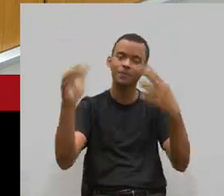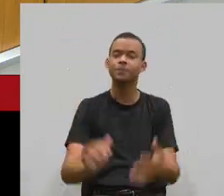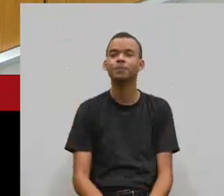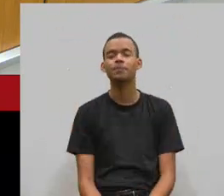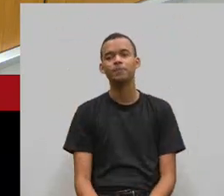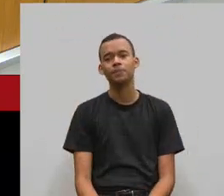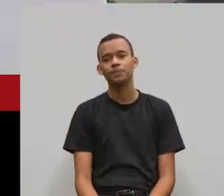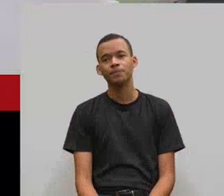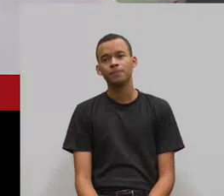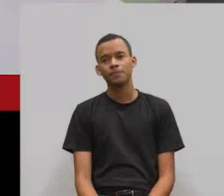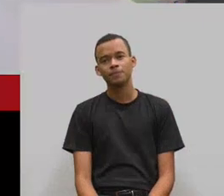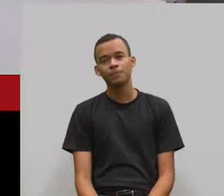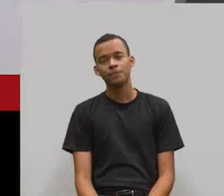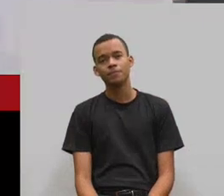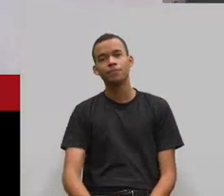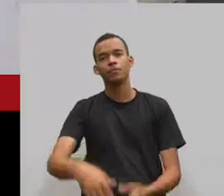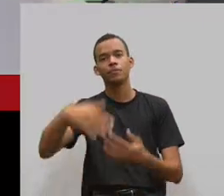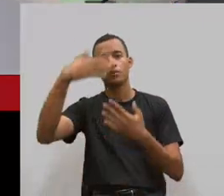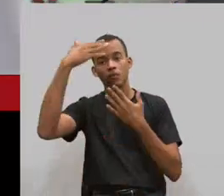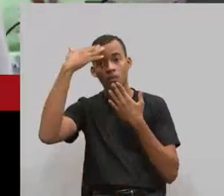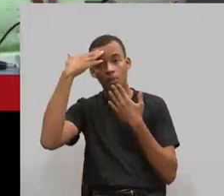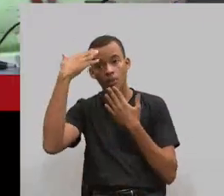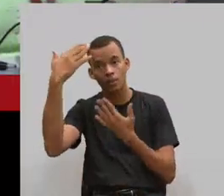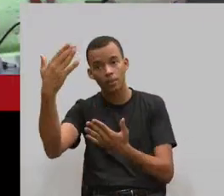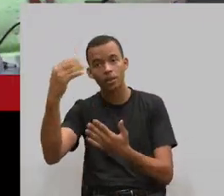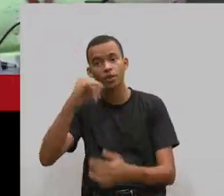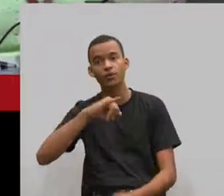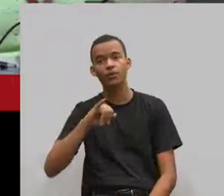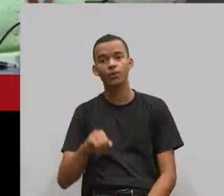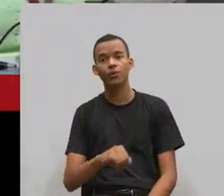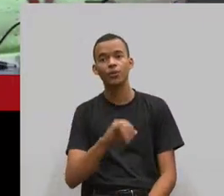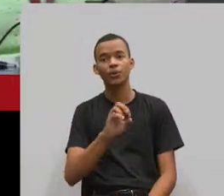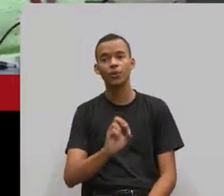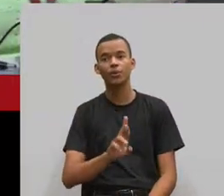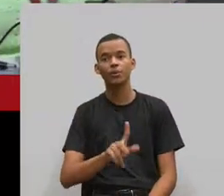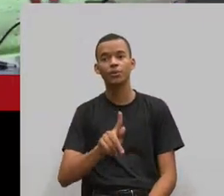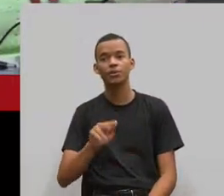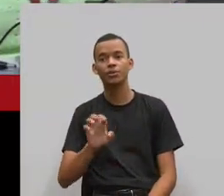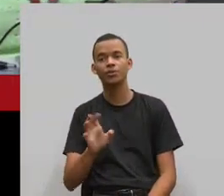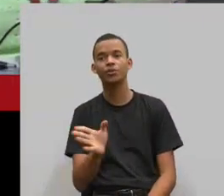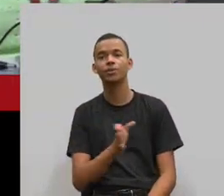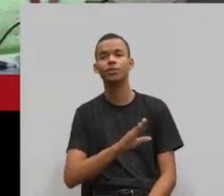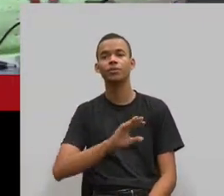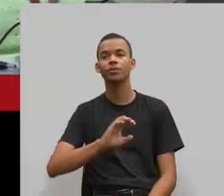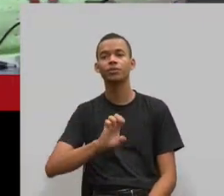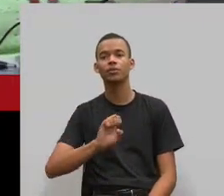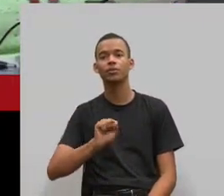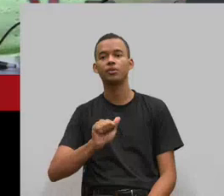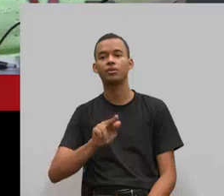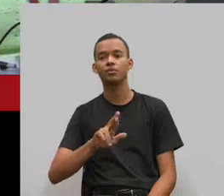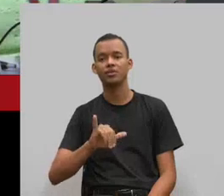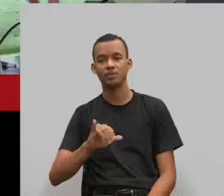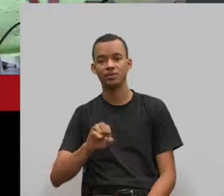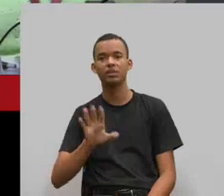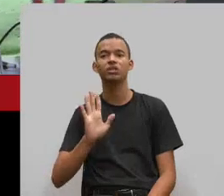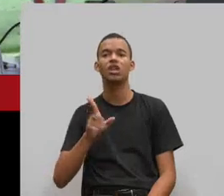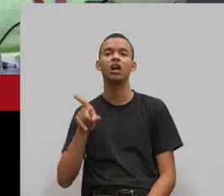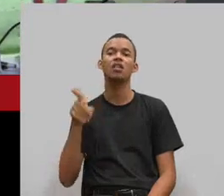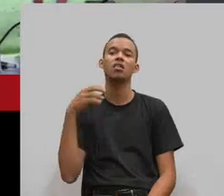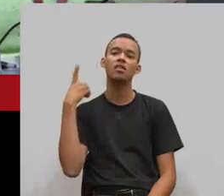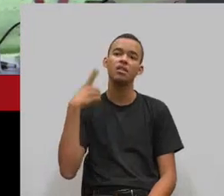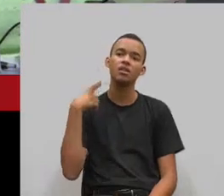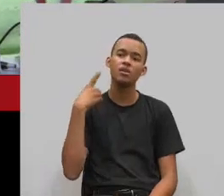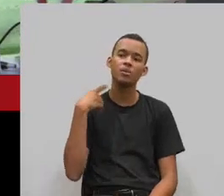obrigado agradeço Jorge Cesário um vereador experiente vereador de